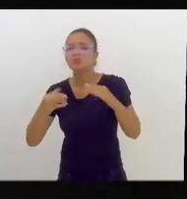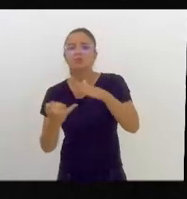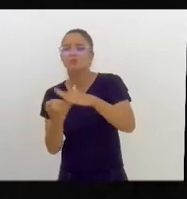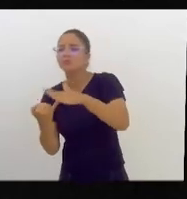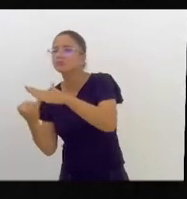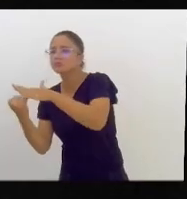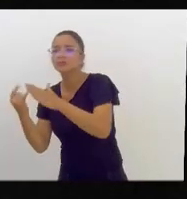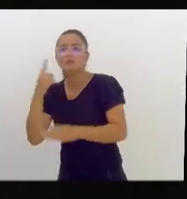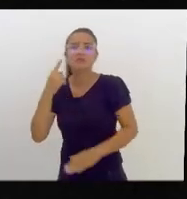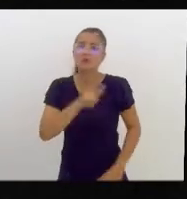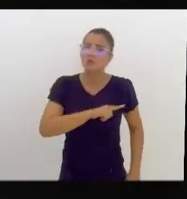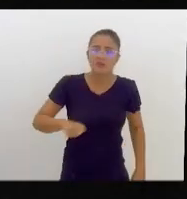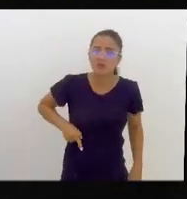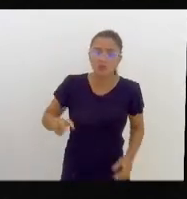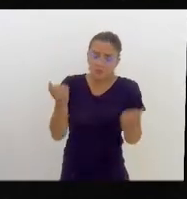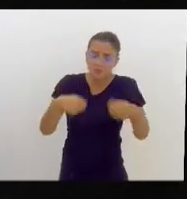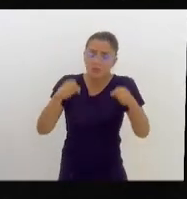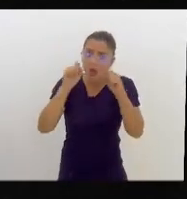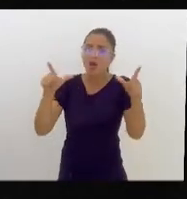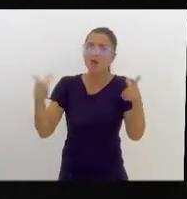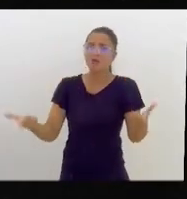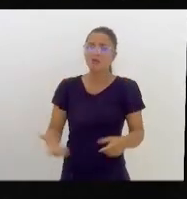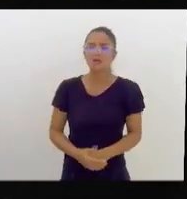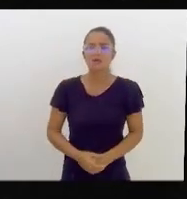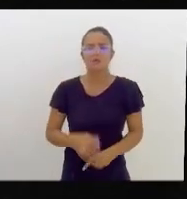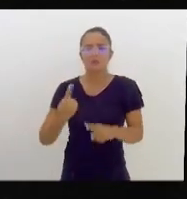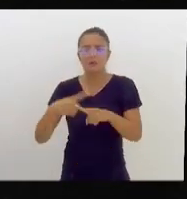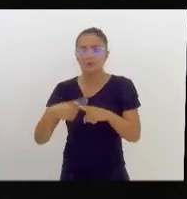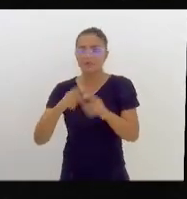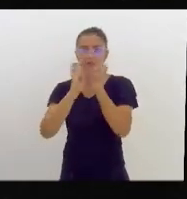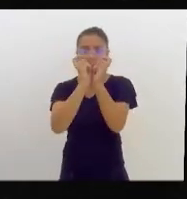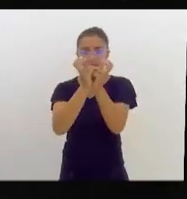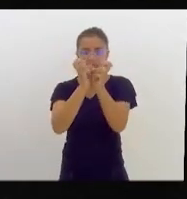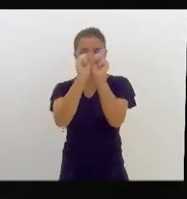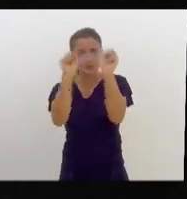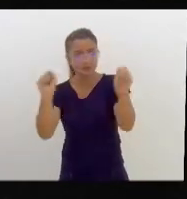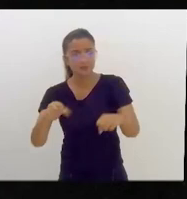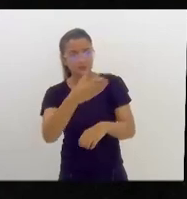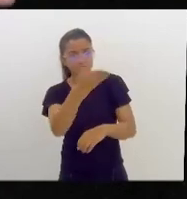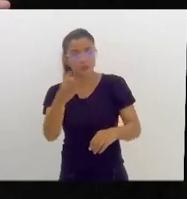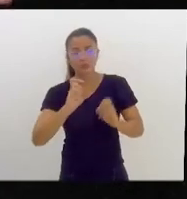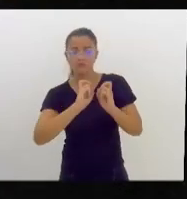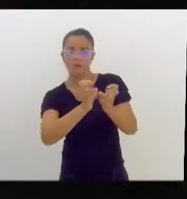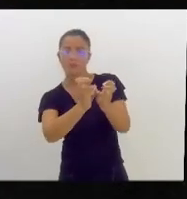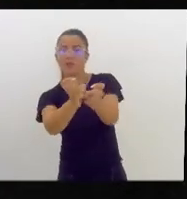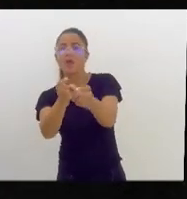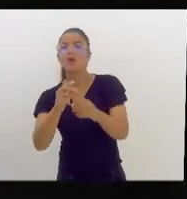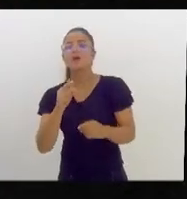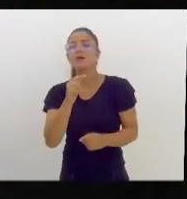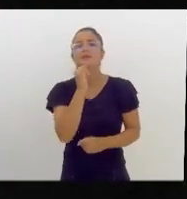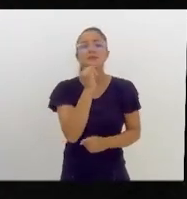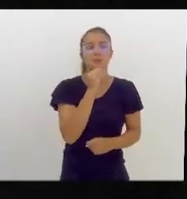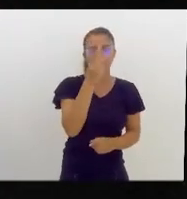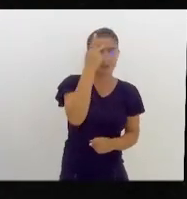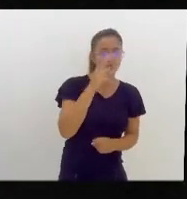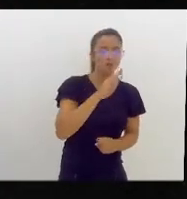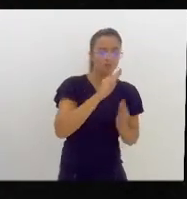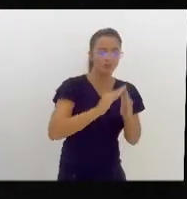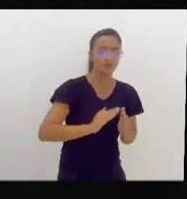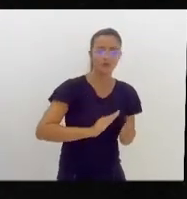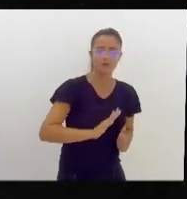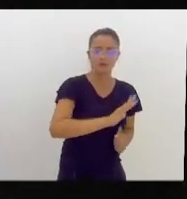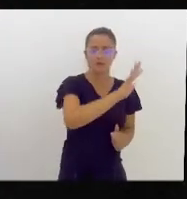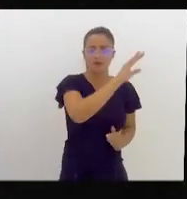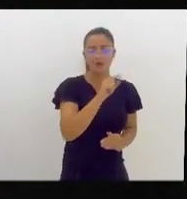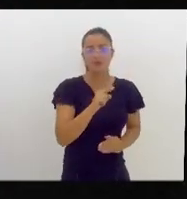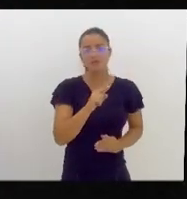para ver se ele acorda. Porque o sistema de trem ferroviário é que leva o trabalhador da periferia da Baixada Fluminense e da Zona